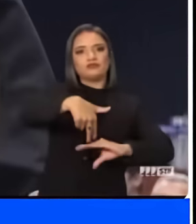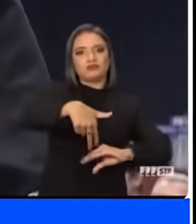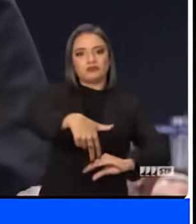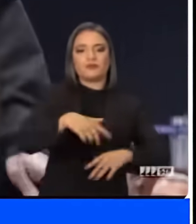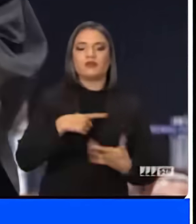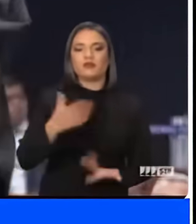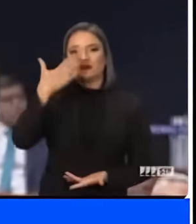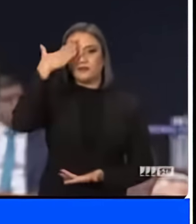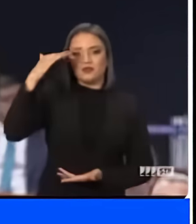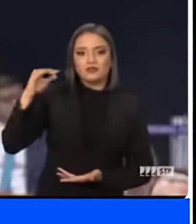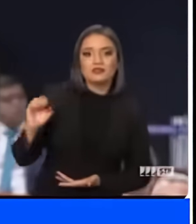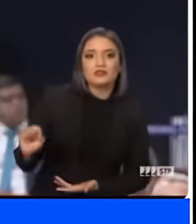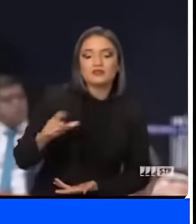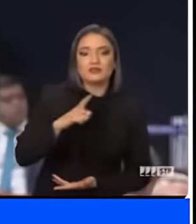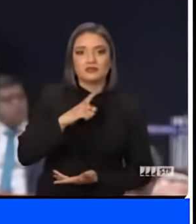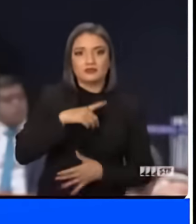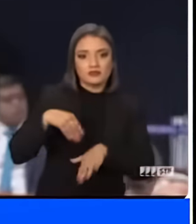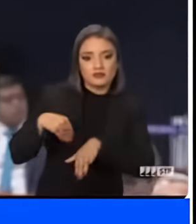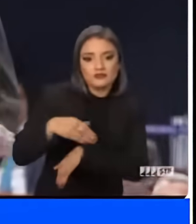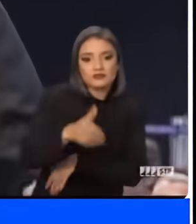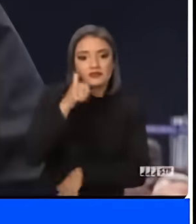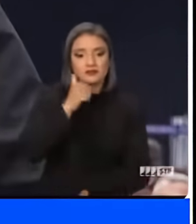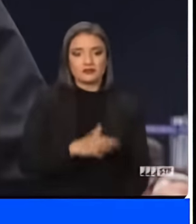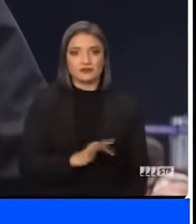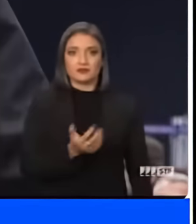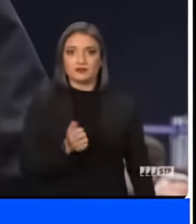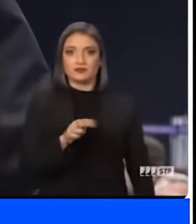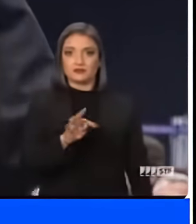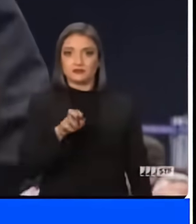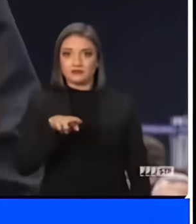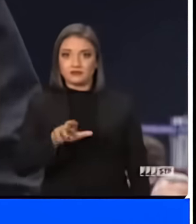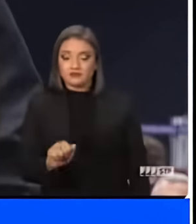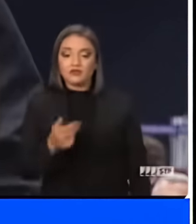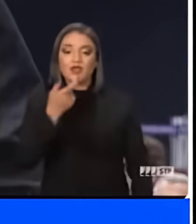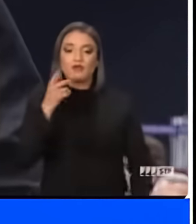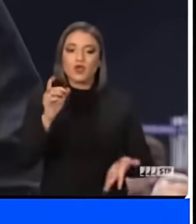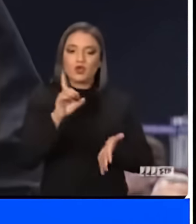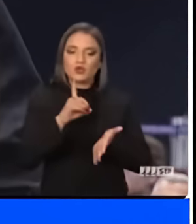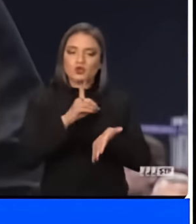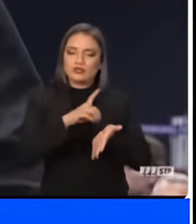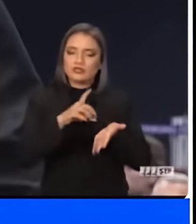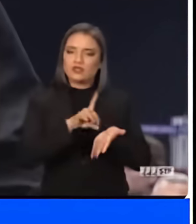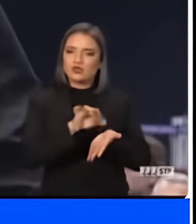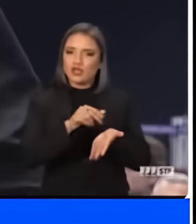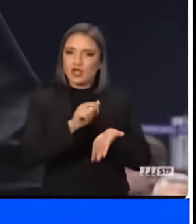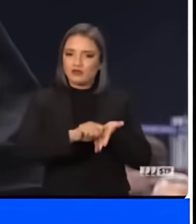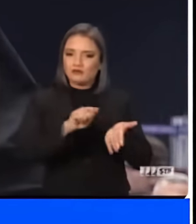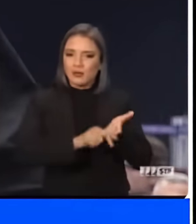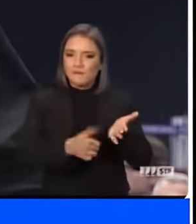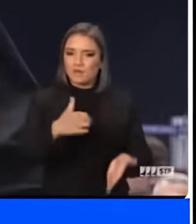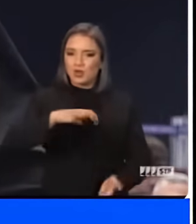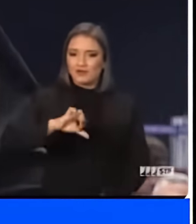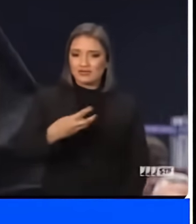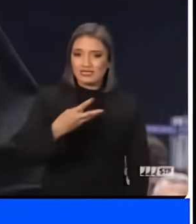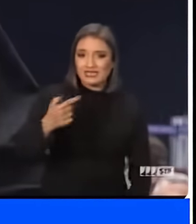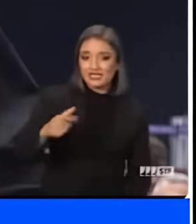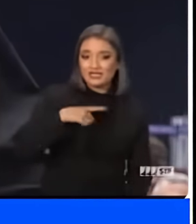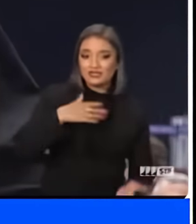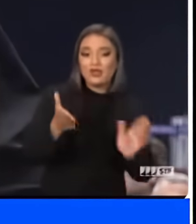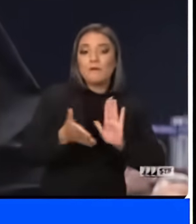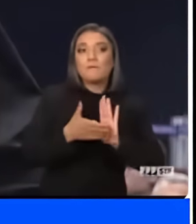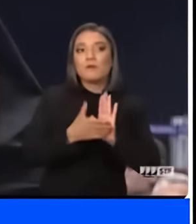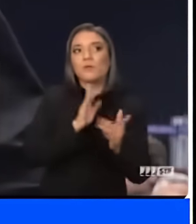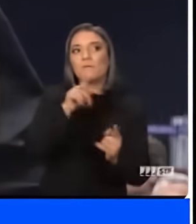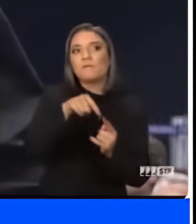grande Faustina Kowalska, que registrou no seu diário de 1937 um propósito para o ano